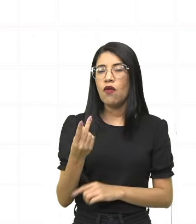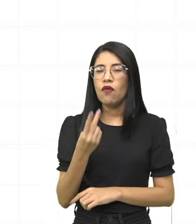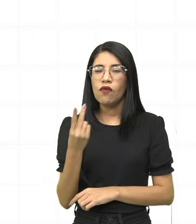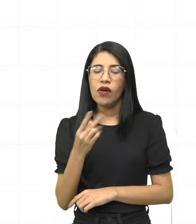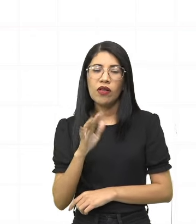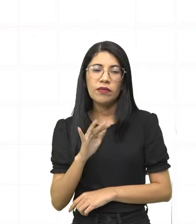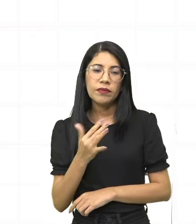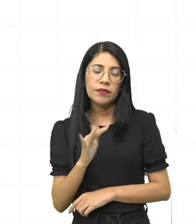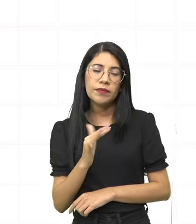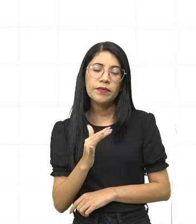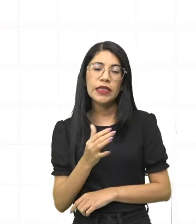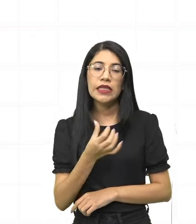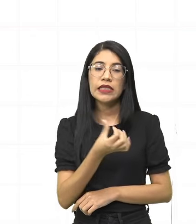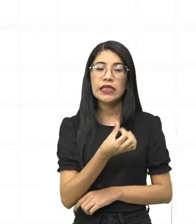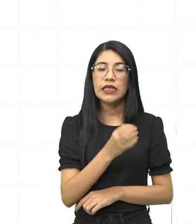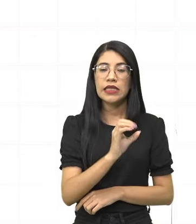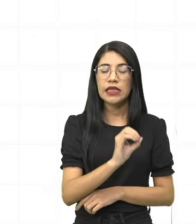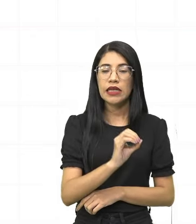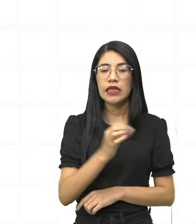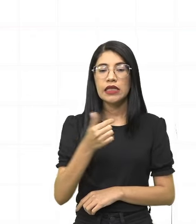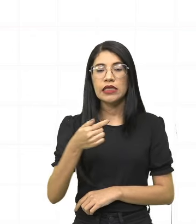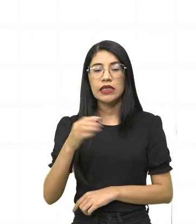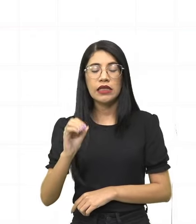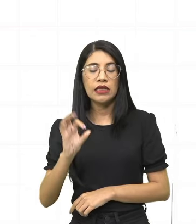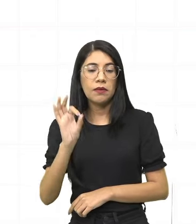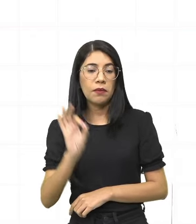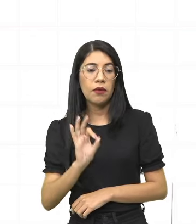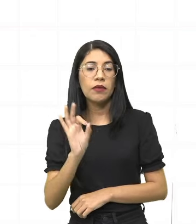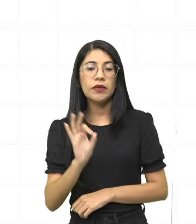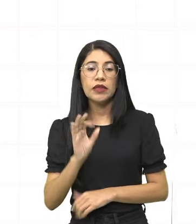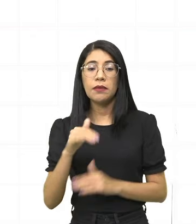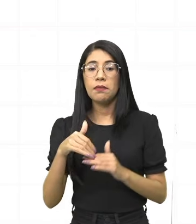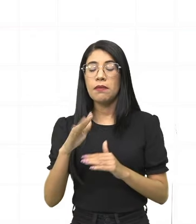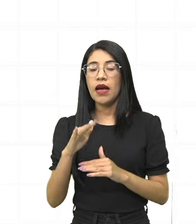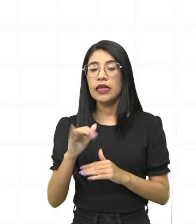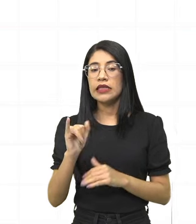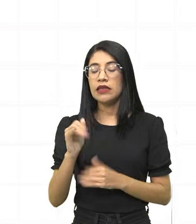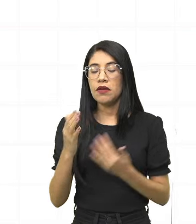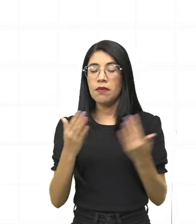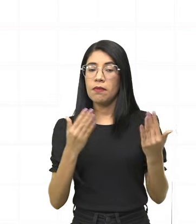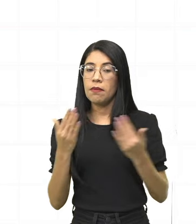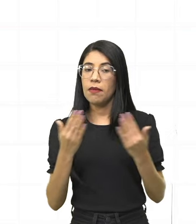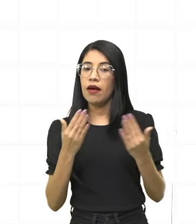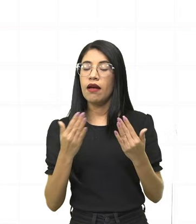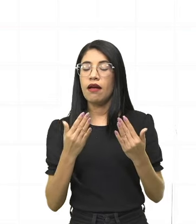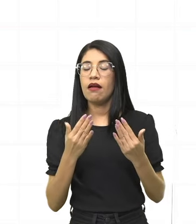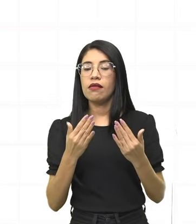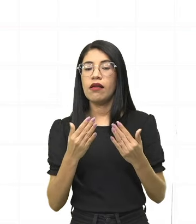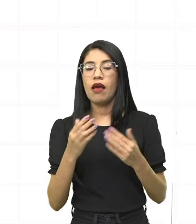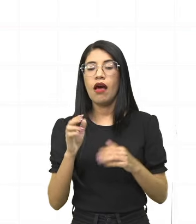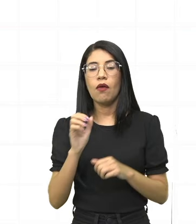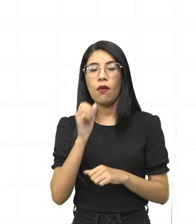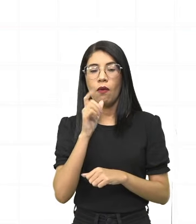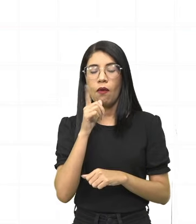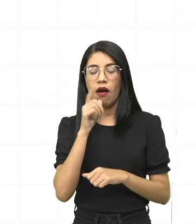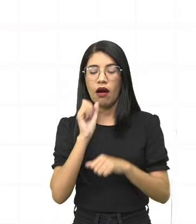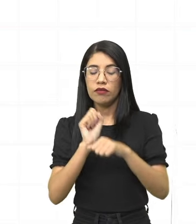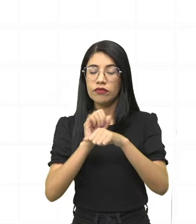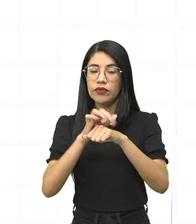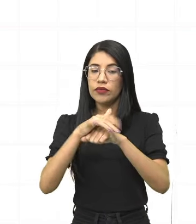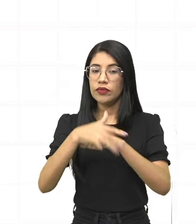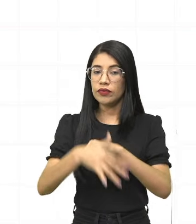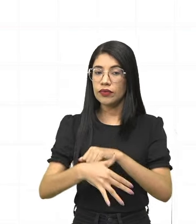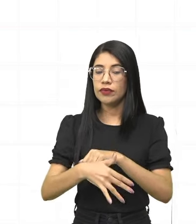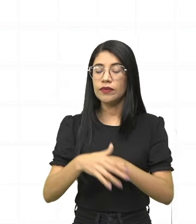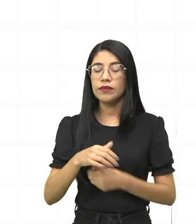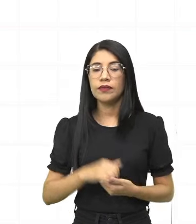aproximadamente, olha, entre 60% a 70% a mais do que a mesma quantidade por uma usina hidrelétrica.